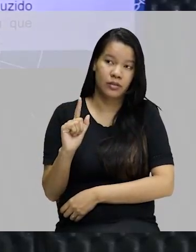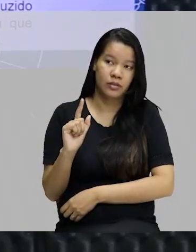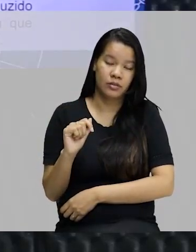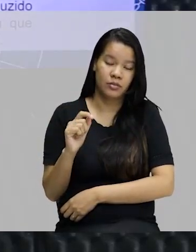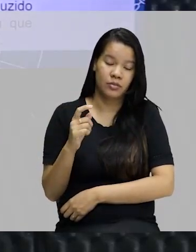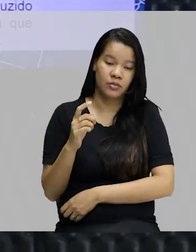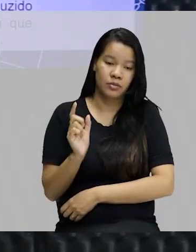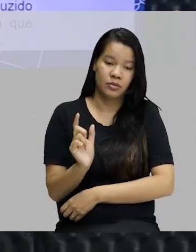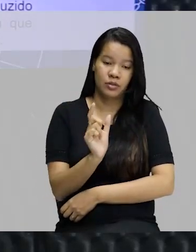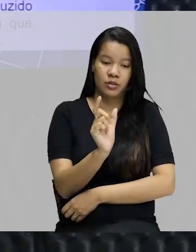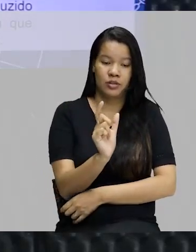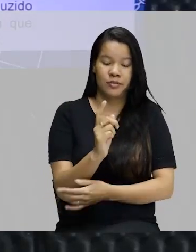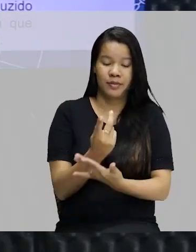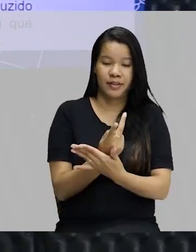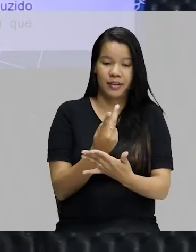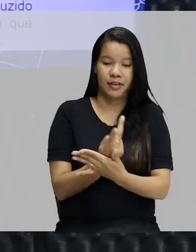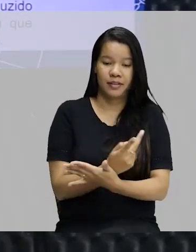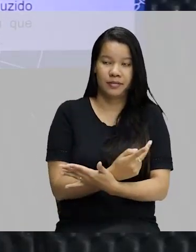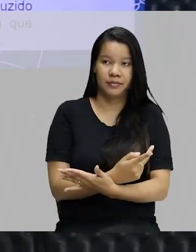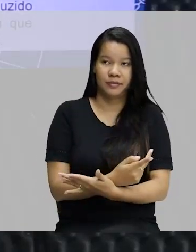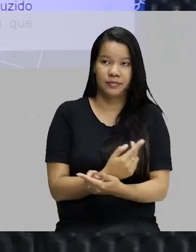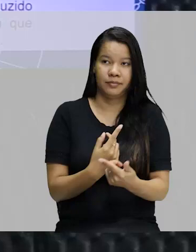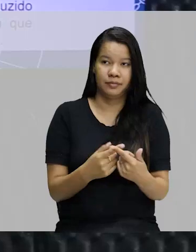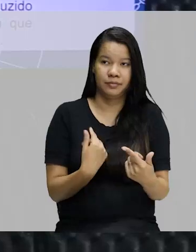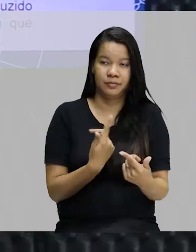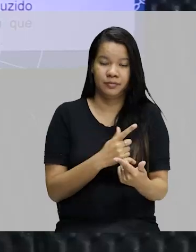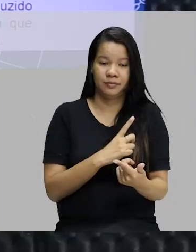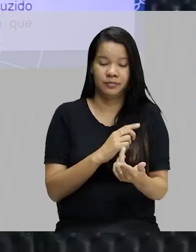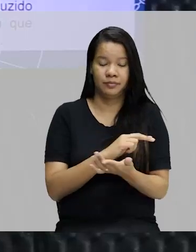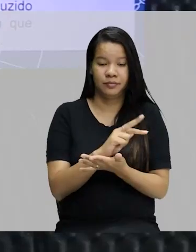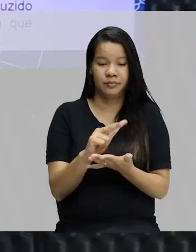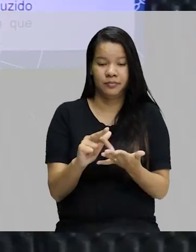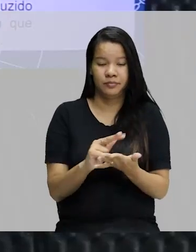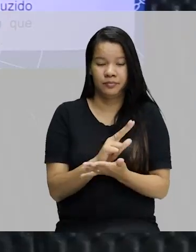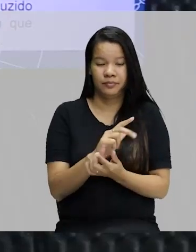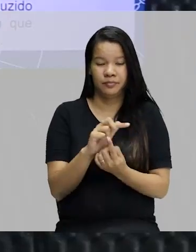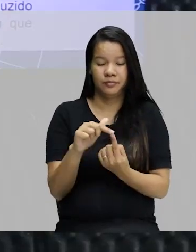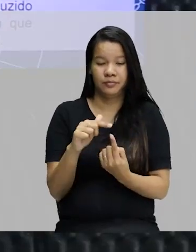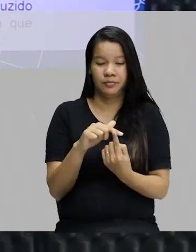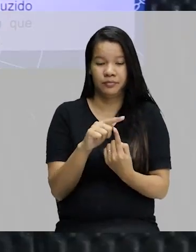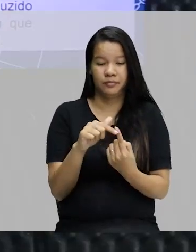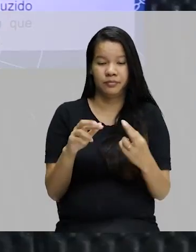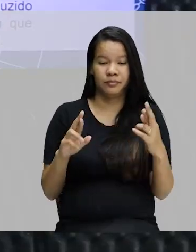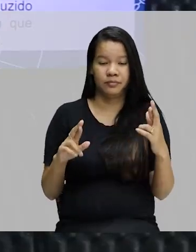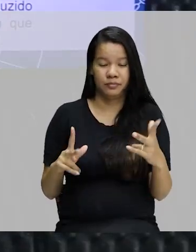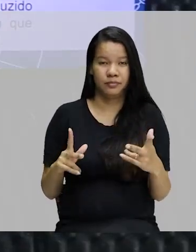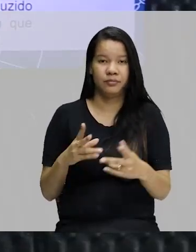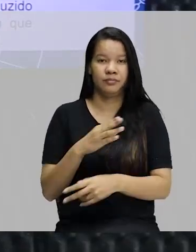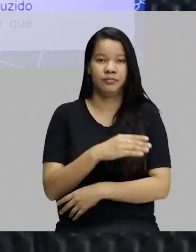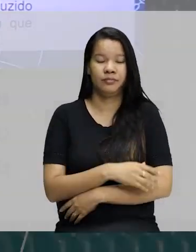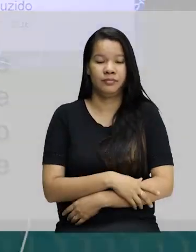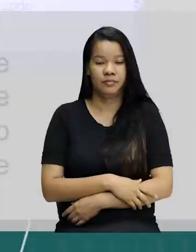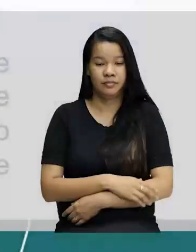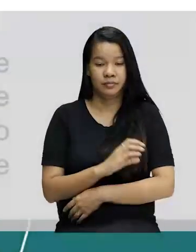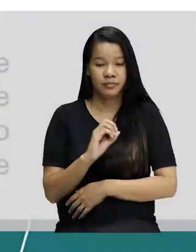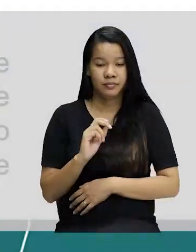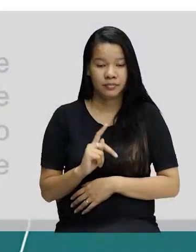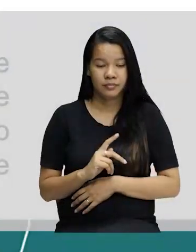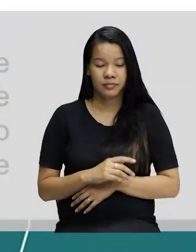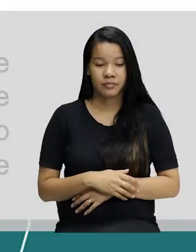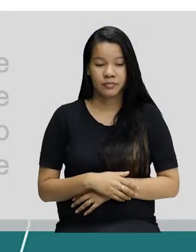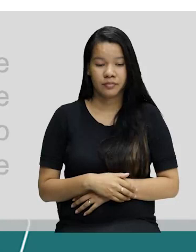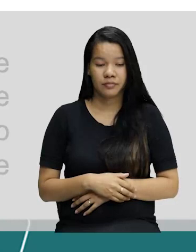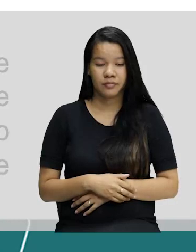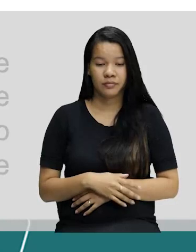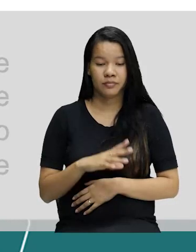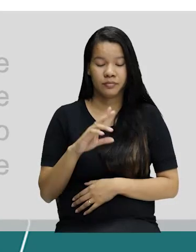terminologia incorreta porque nós temos vários álcools diferentes, certo?